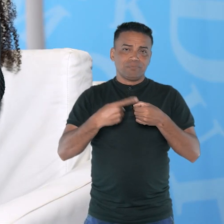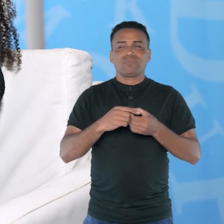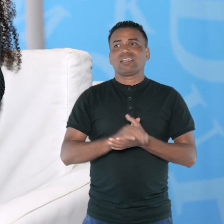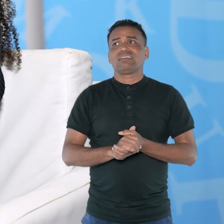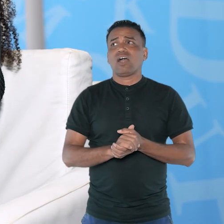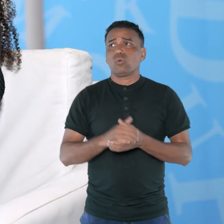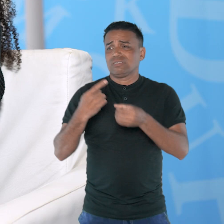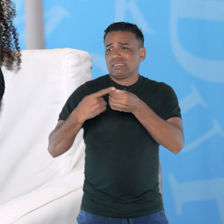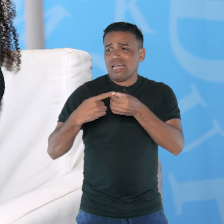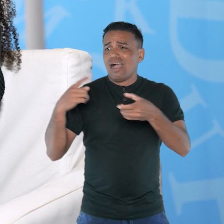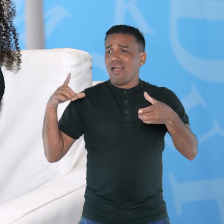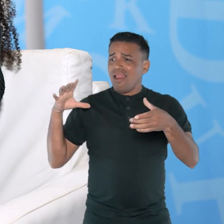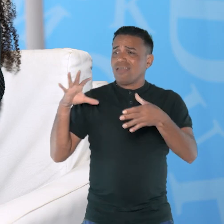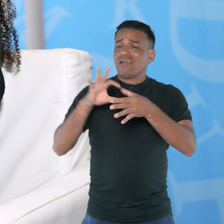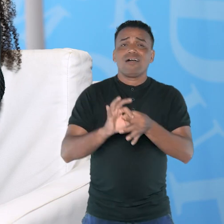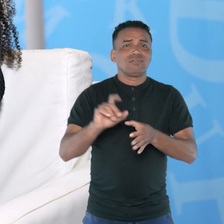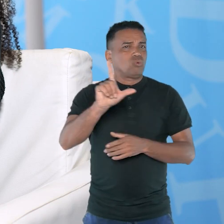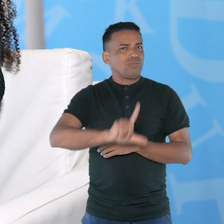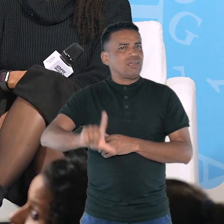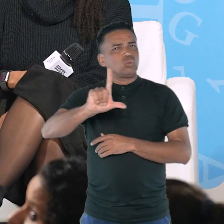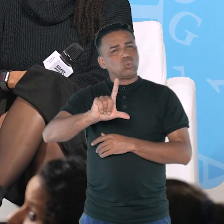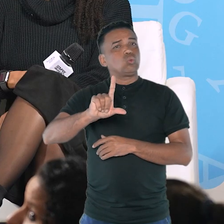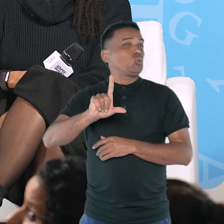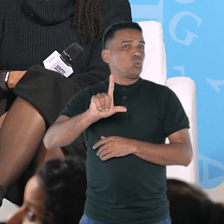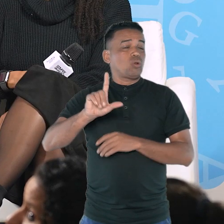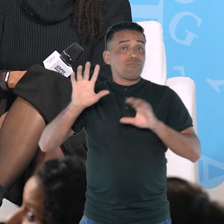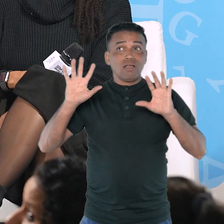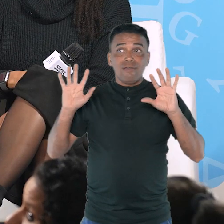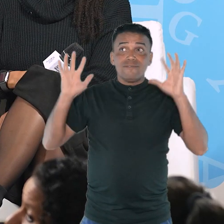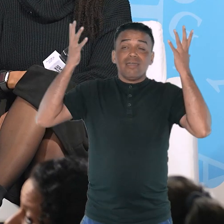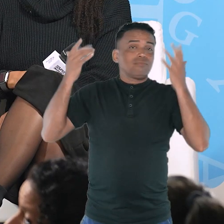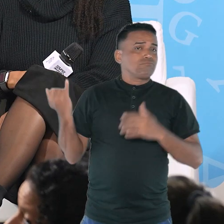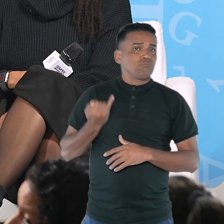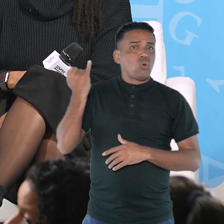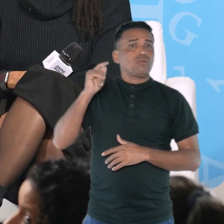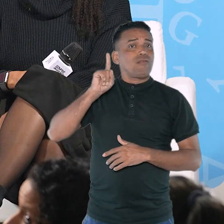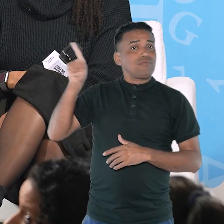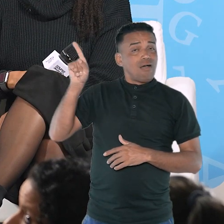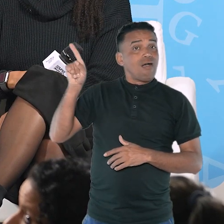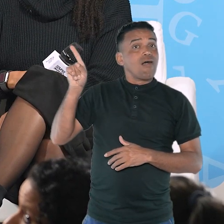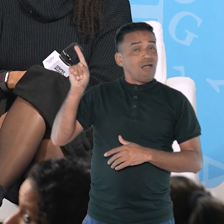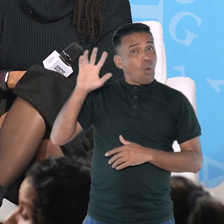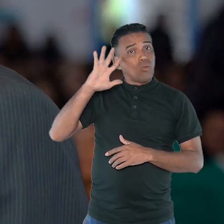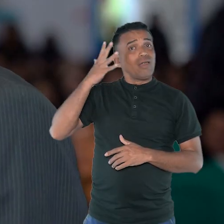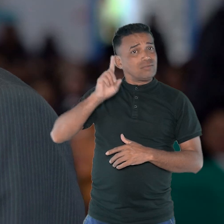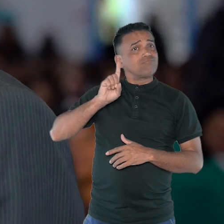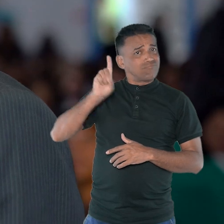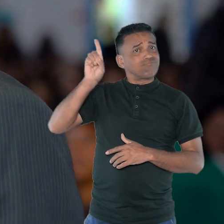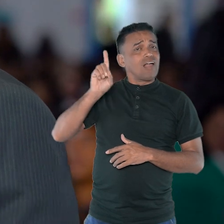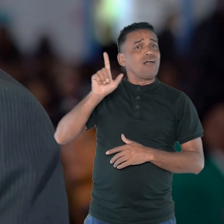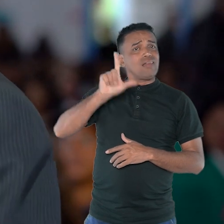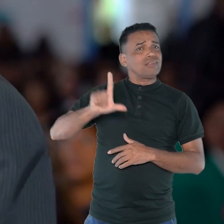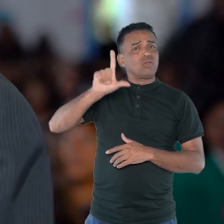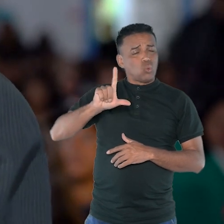ligada à questão da literatura. Eu vejo assim muitos movimentos importantes em Brasília sobre literatura. Eu